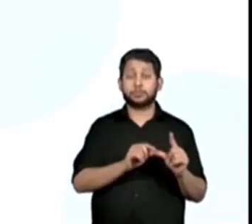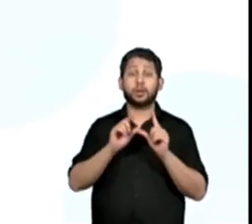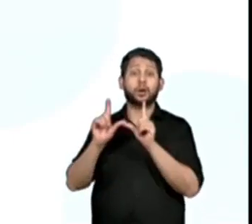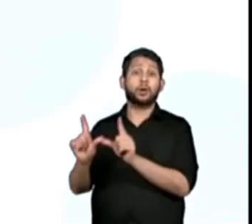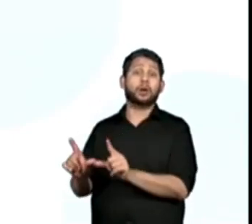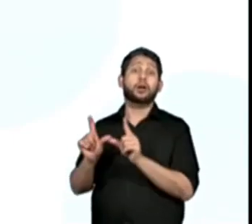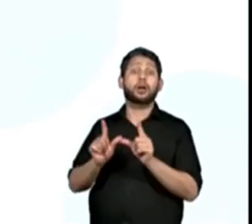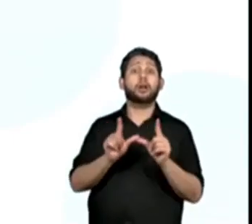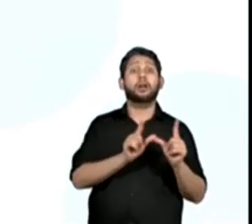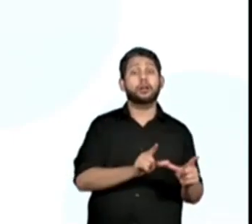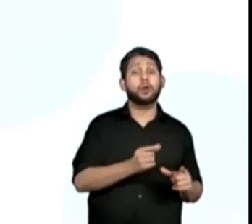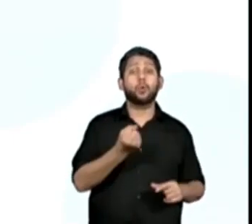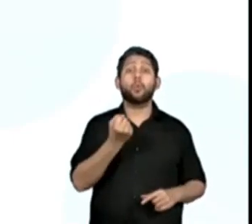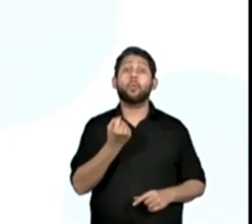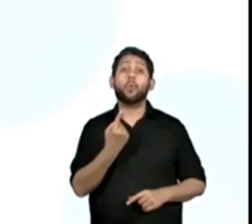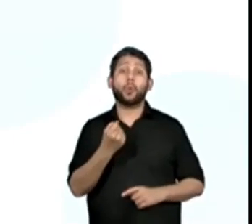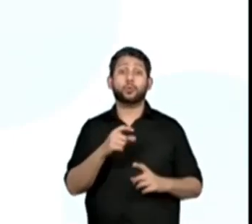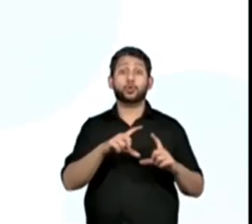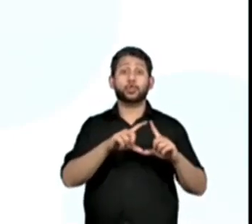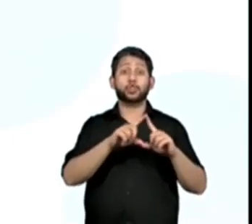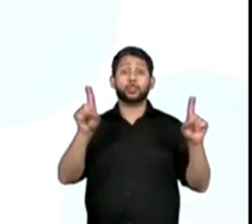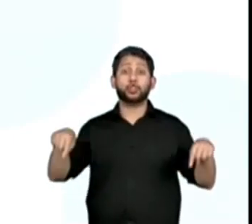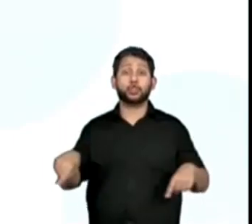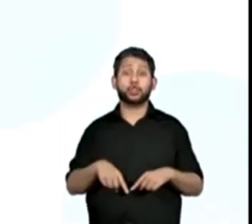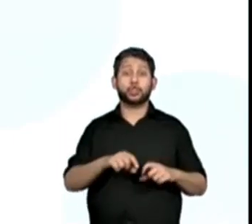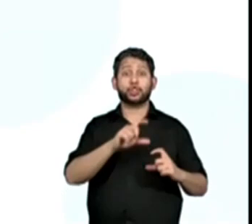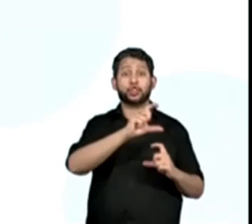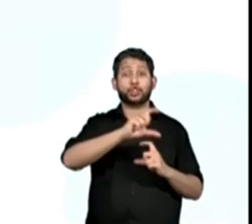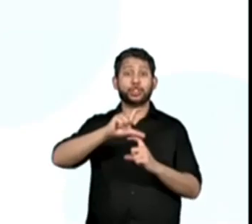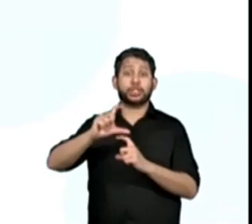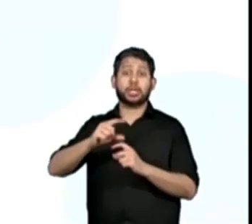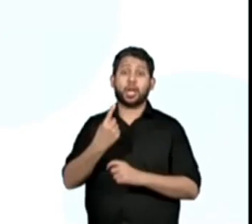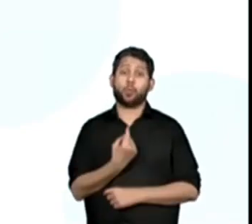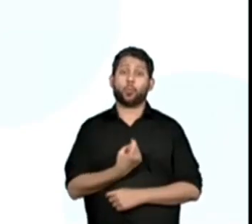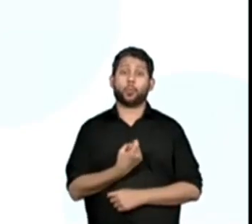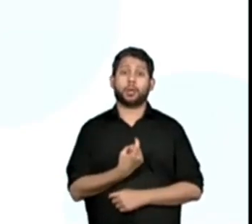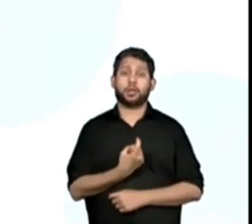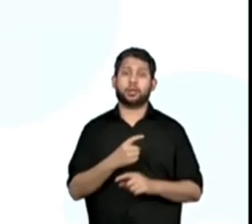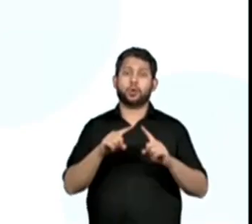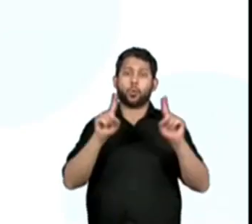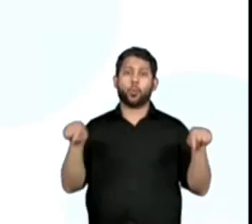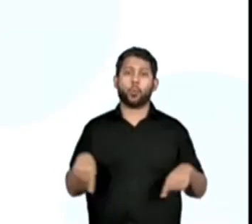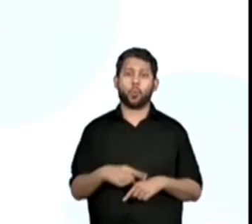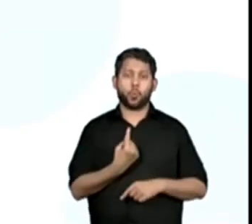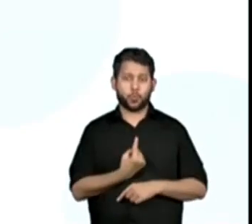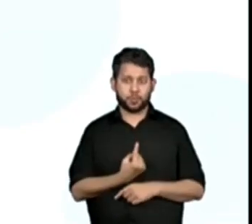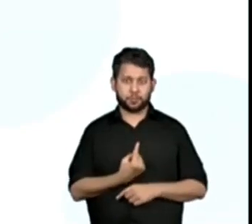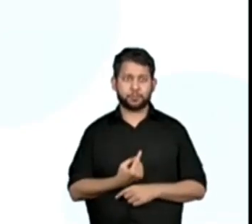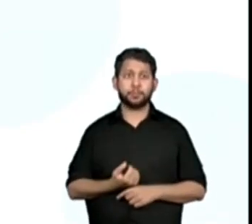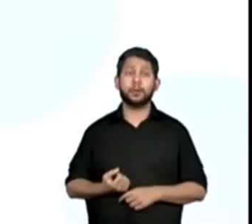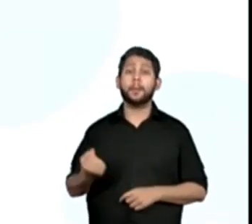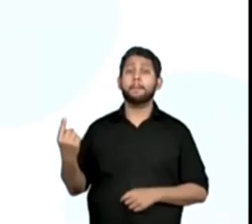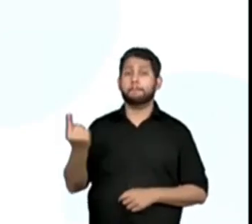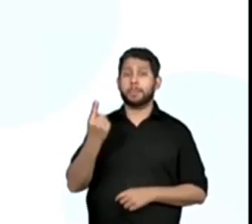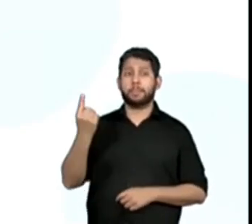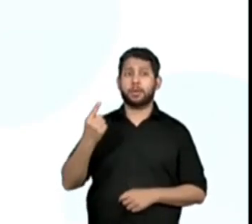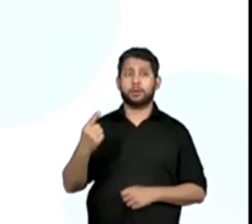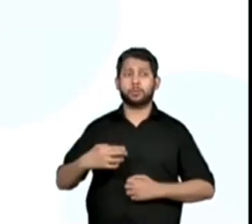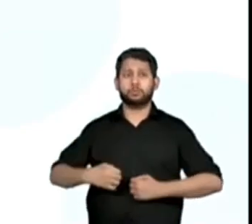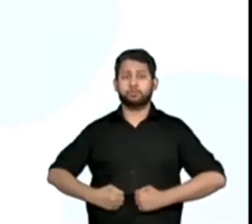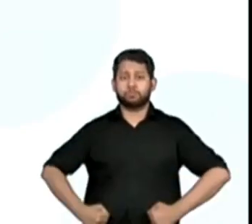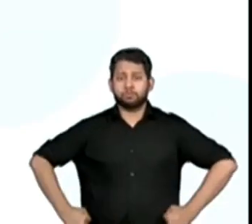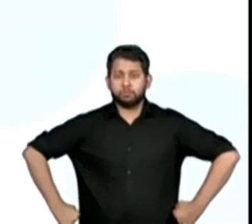só, que é a do musculoso, certo? Pense nesse primeiro quadro que aparece, que é o primeiro da